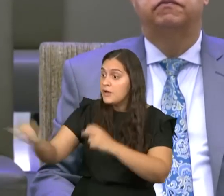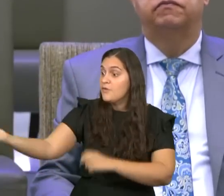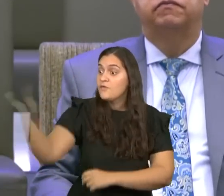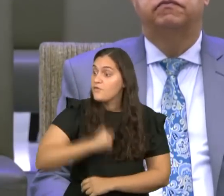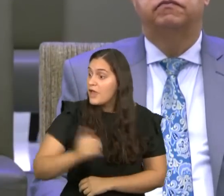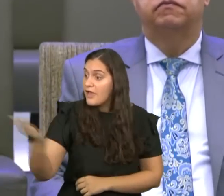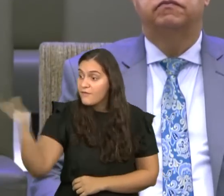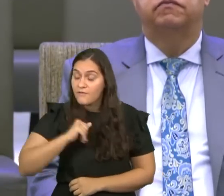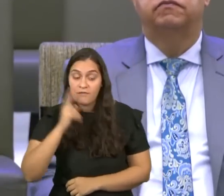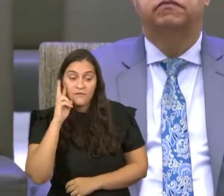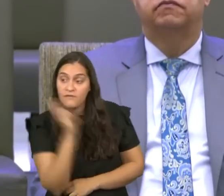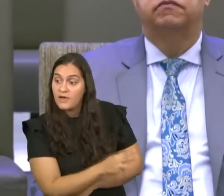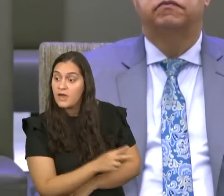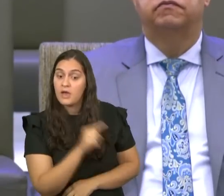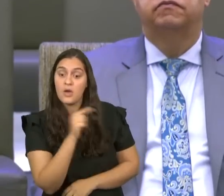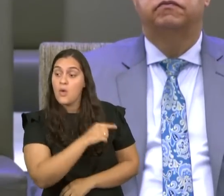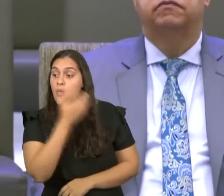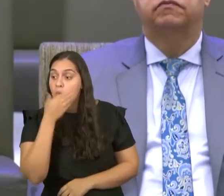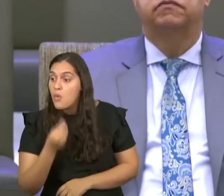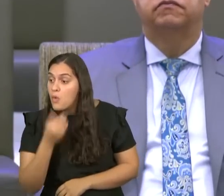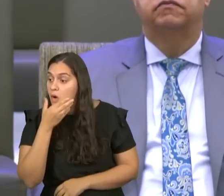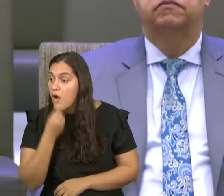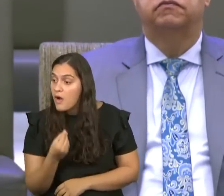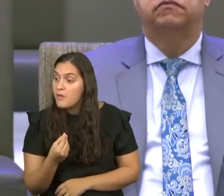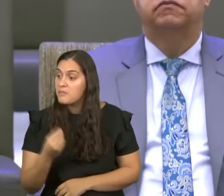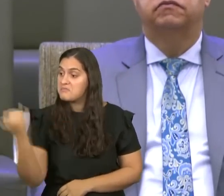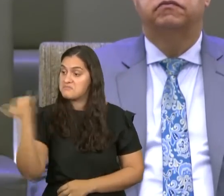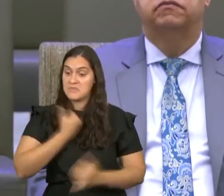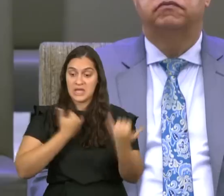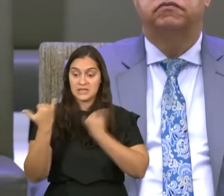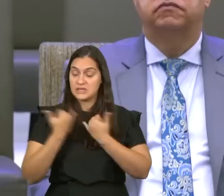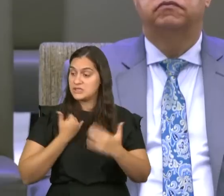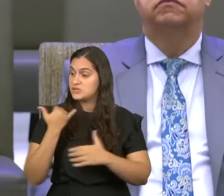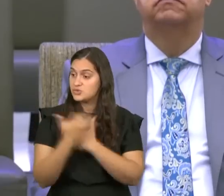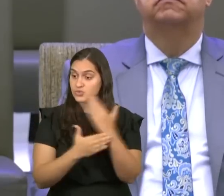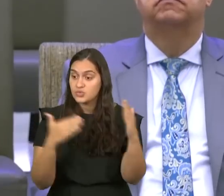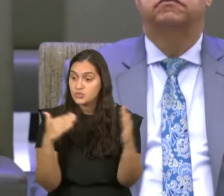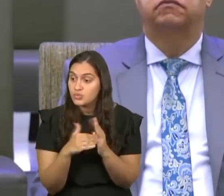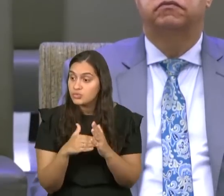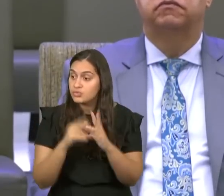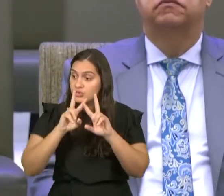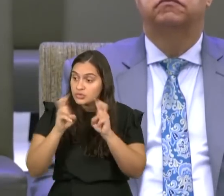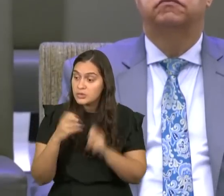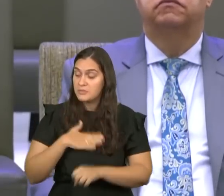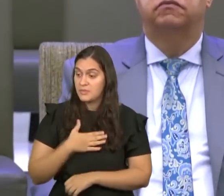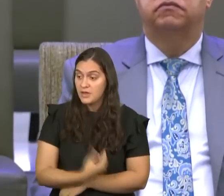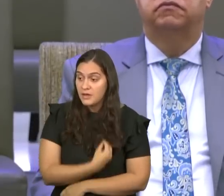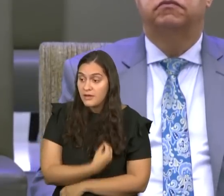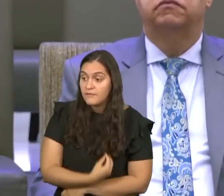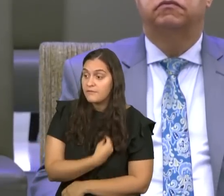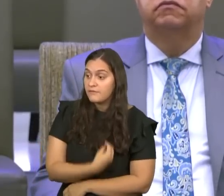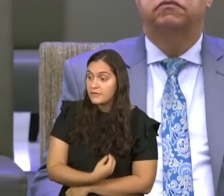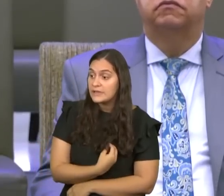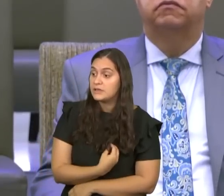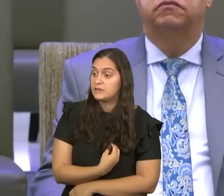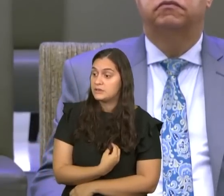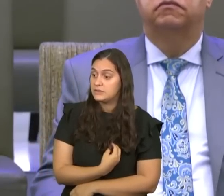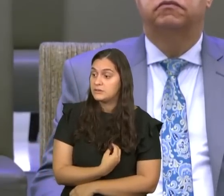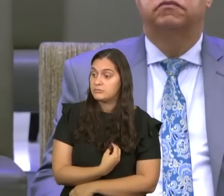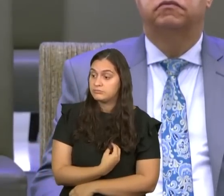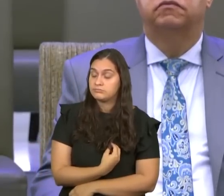venham ver um homem que me disse tudo o que eu já fiz